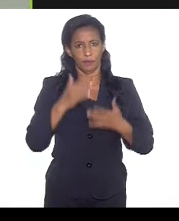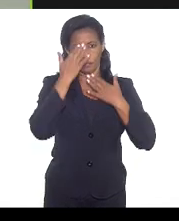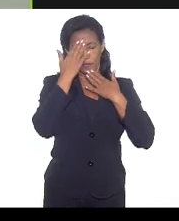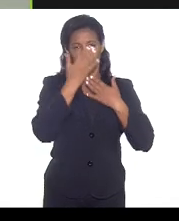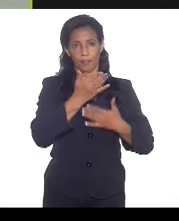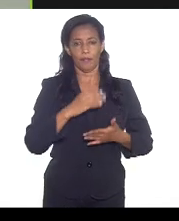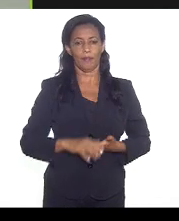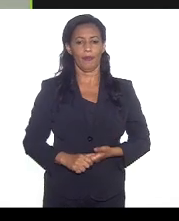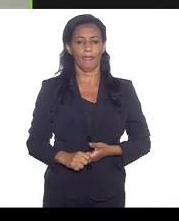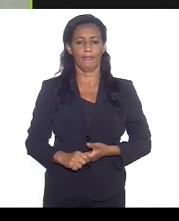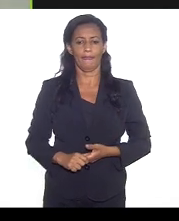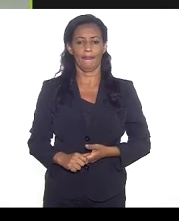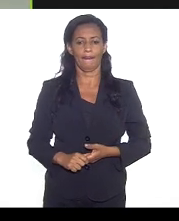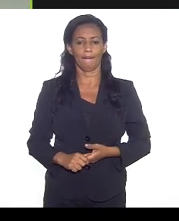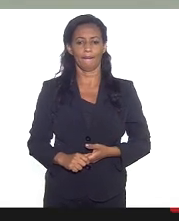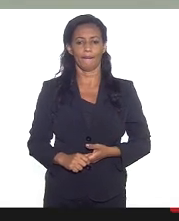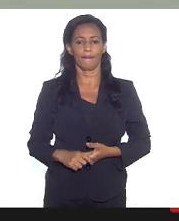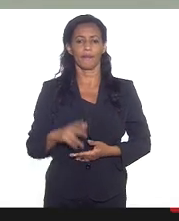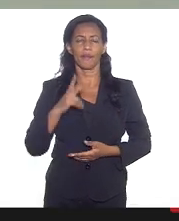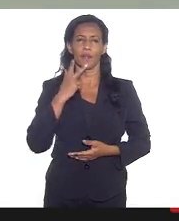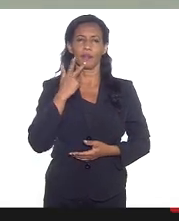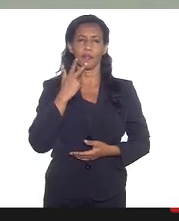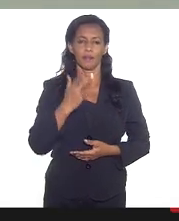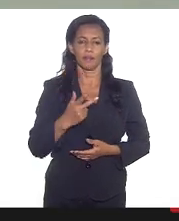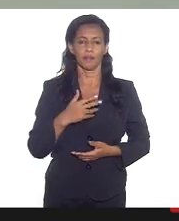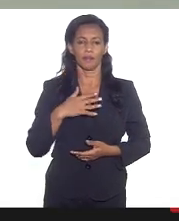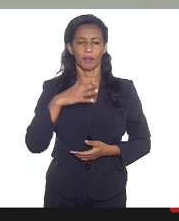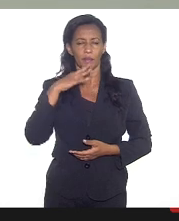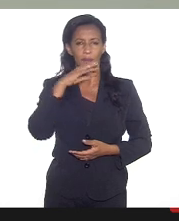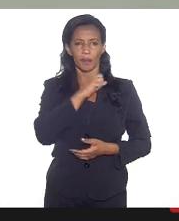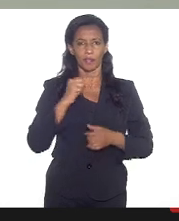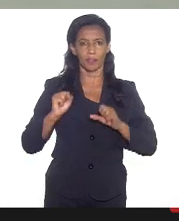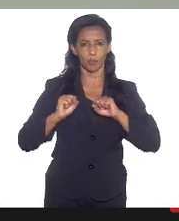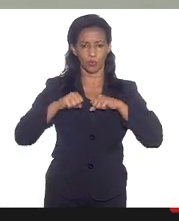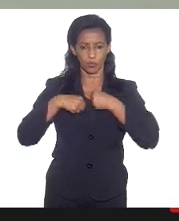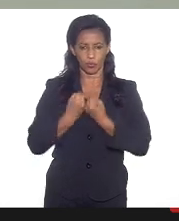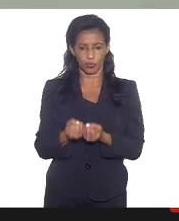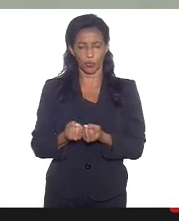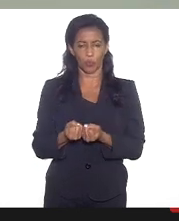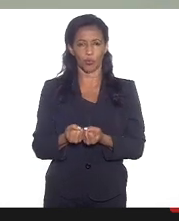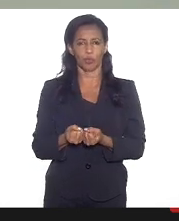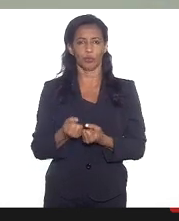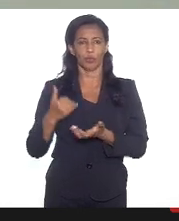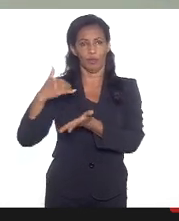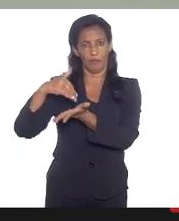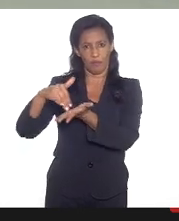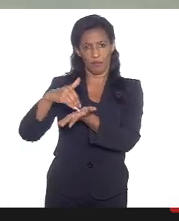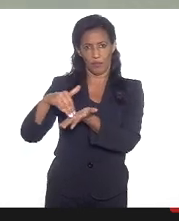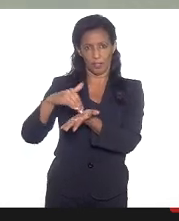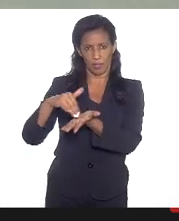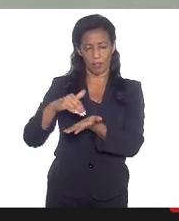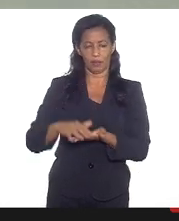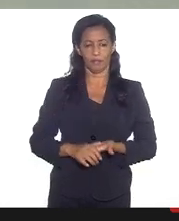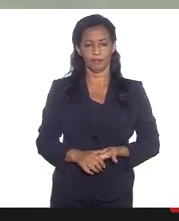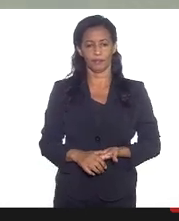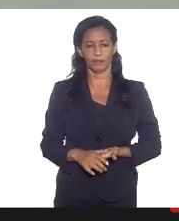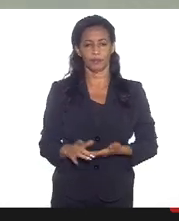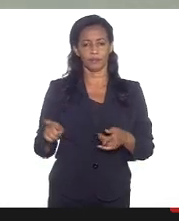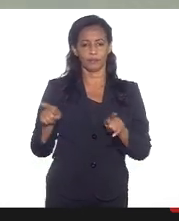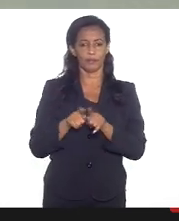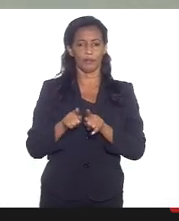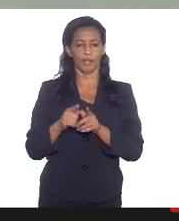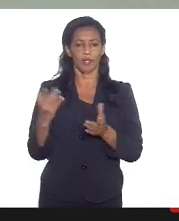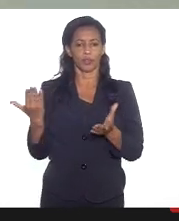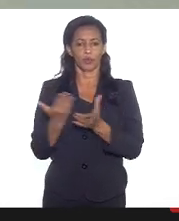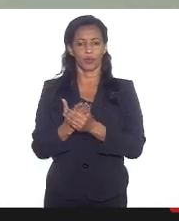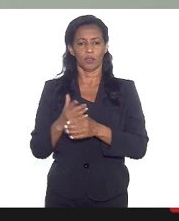deputado. Eu queria falar o seguinte, eu percebo o esforço dos servidores da Fazenda, inclusive nos processos